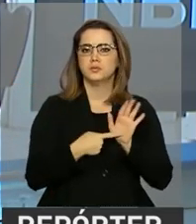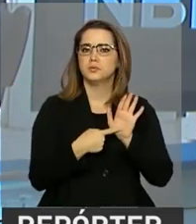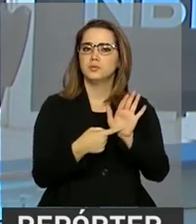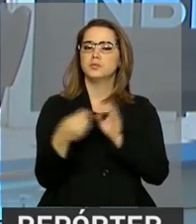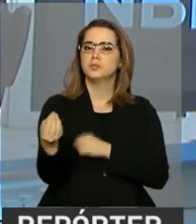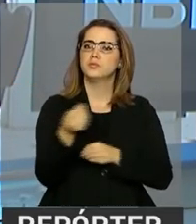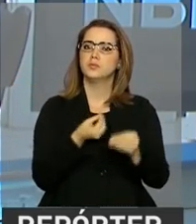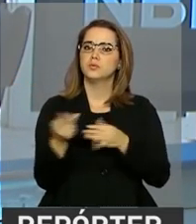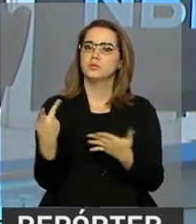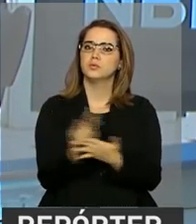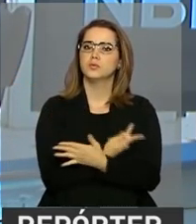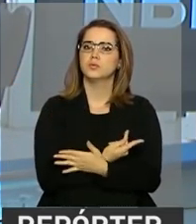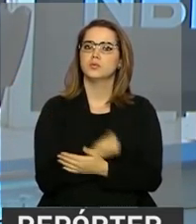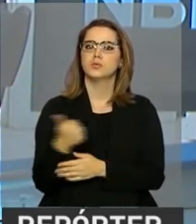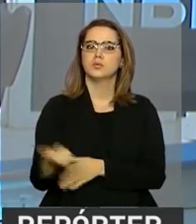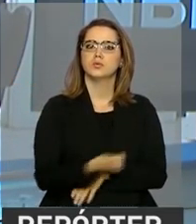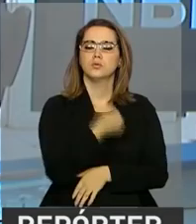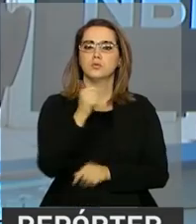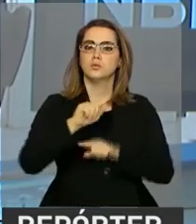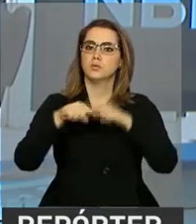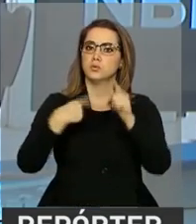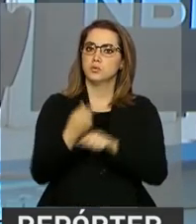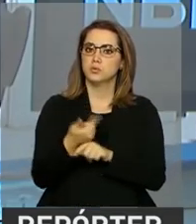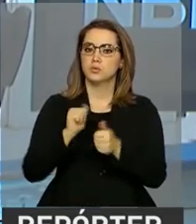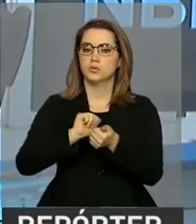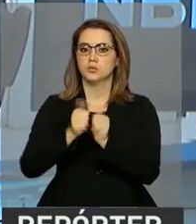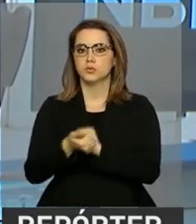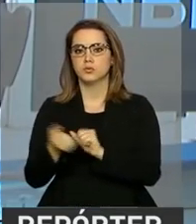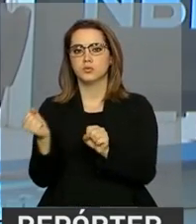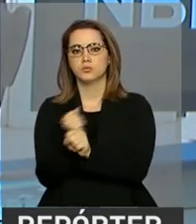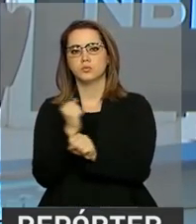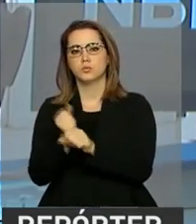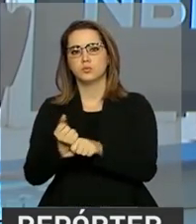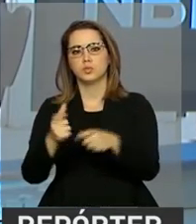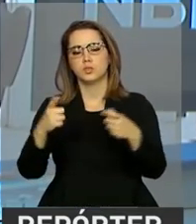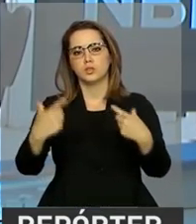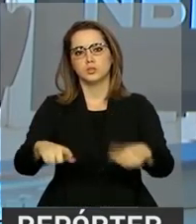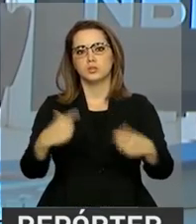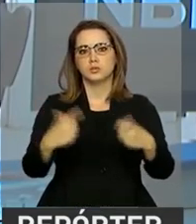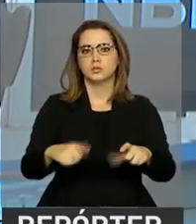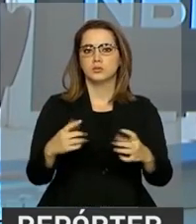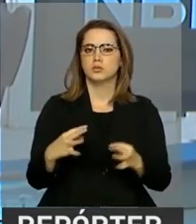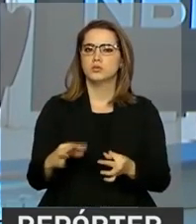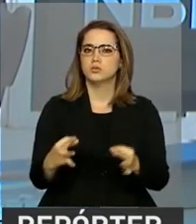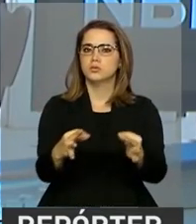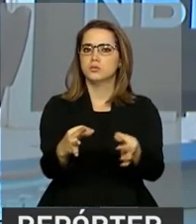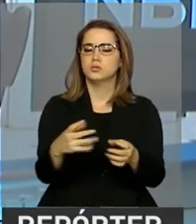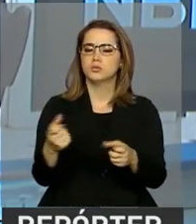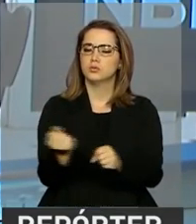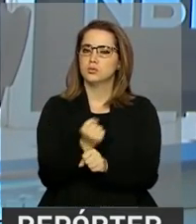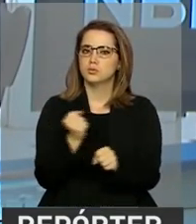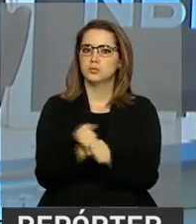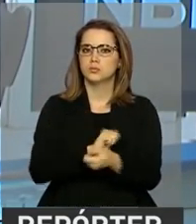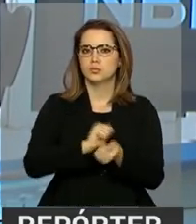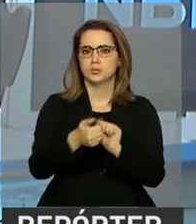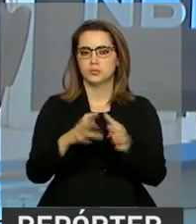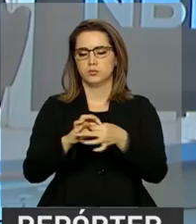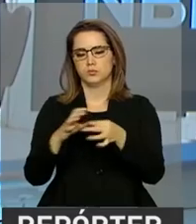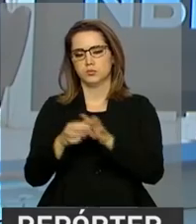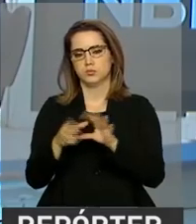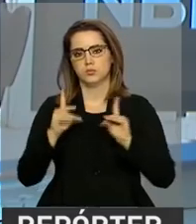será feito o aproveitamento de equipamentos e centros esportivos construídos para as Olimpíadas